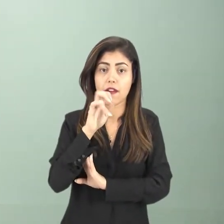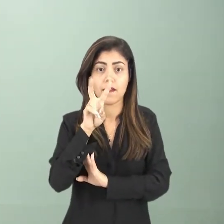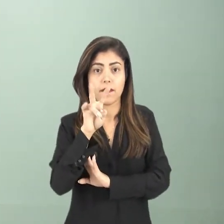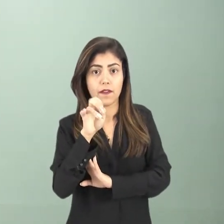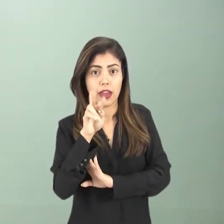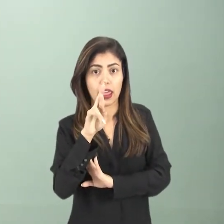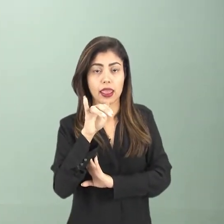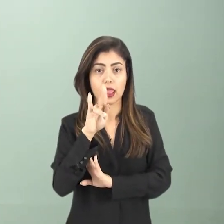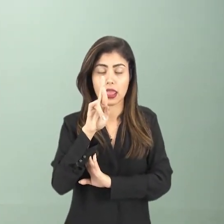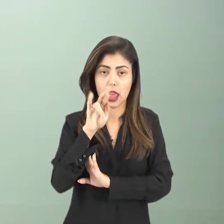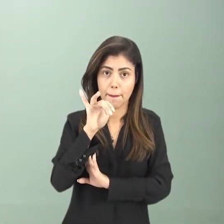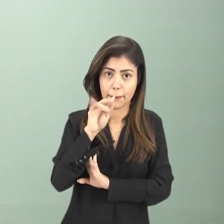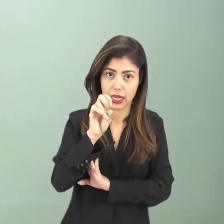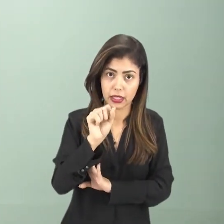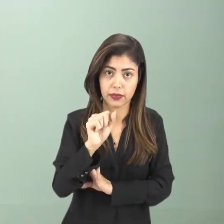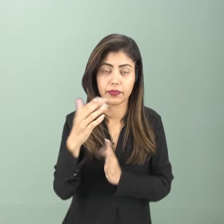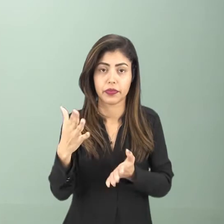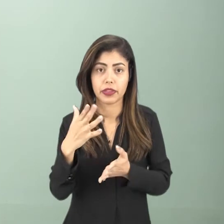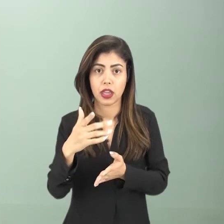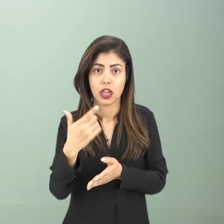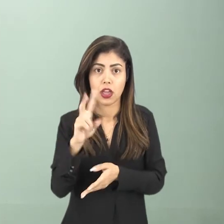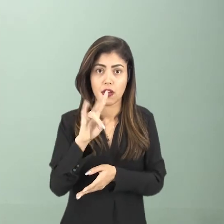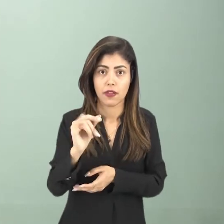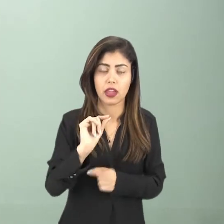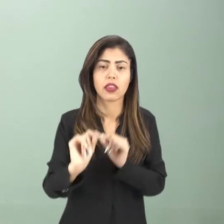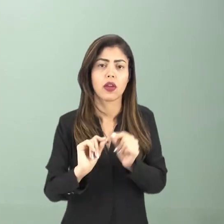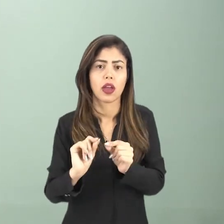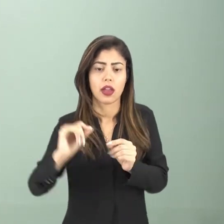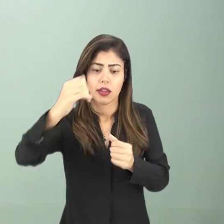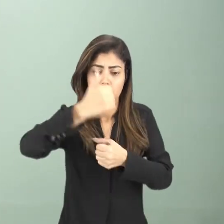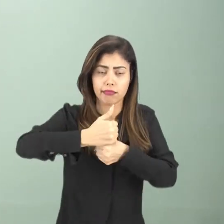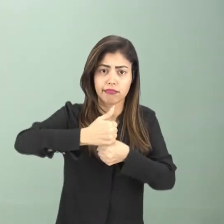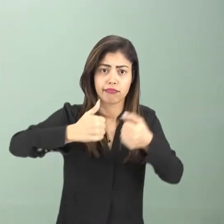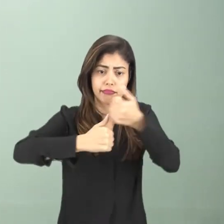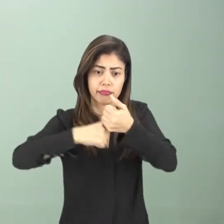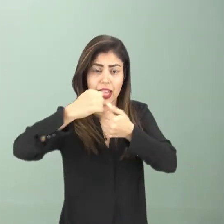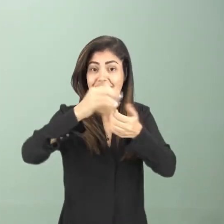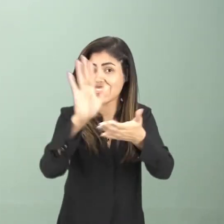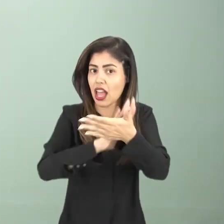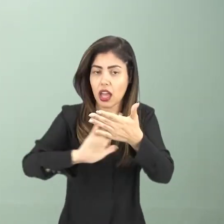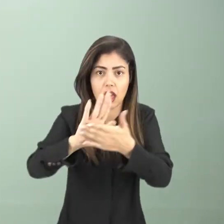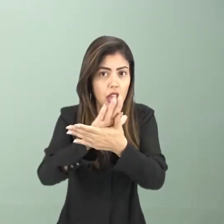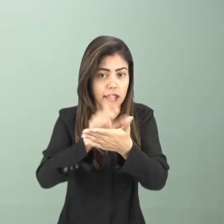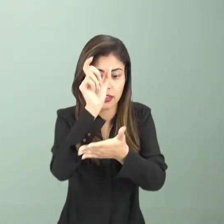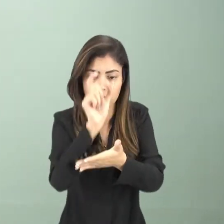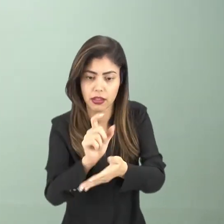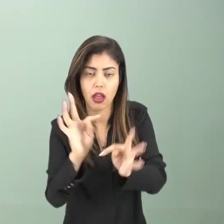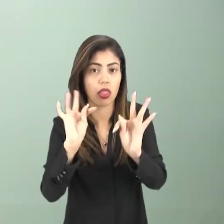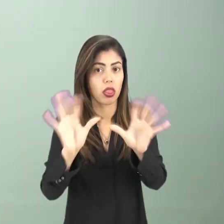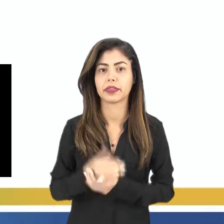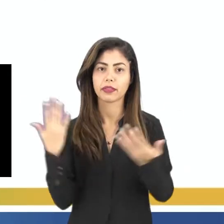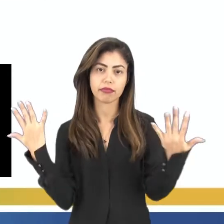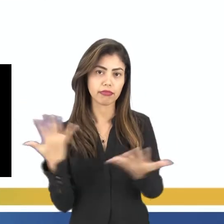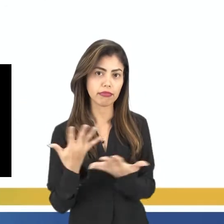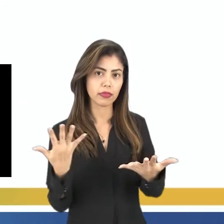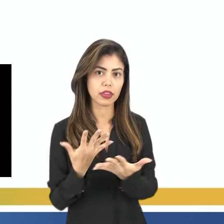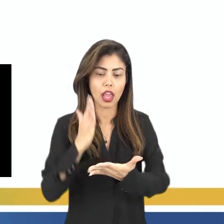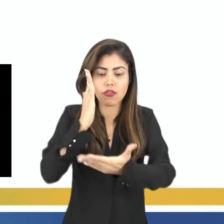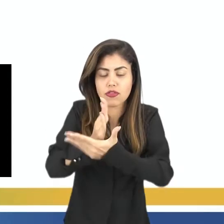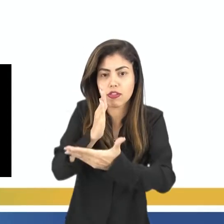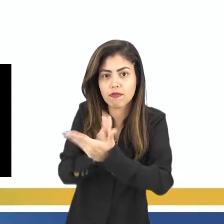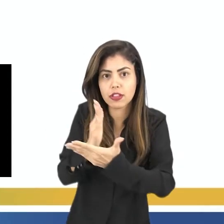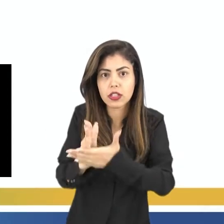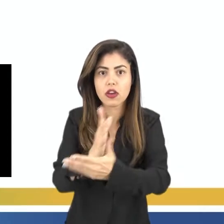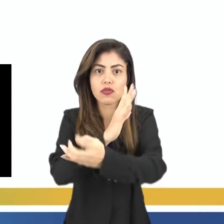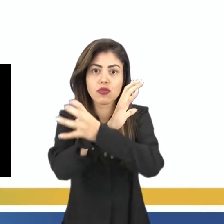exemplo. Esses ossos irregulares, eles não vão se encaixar em nenhum padrão, certo? Então vamos lá. A